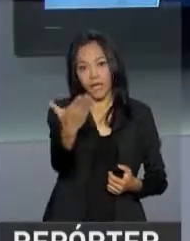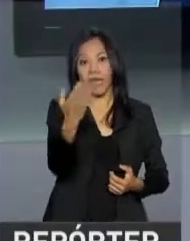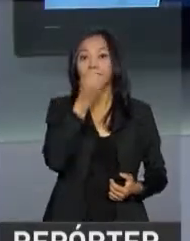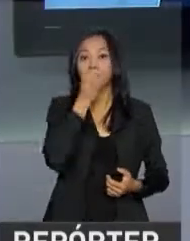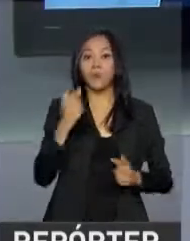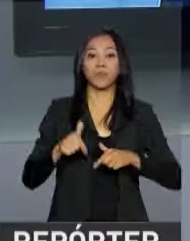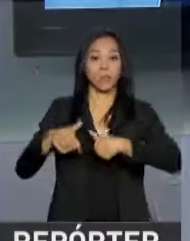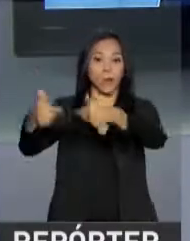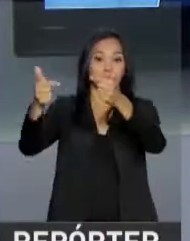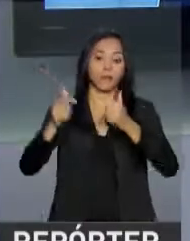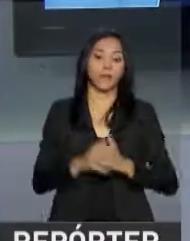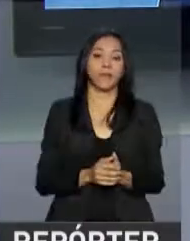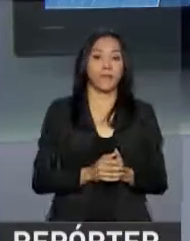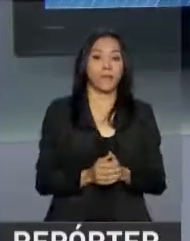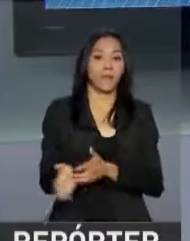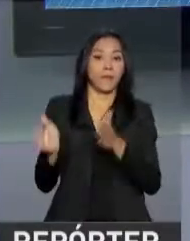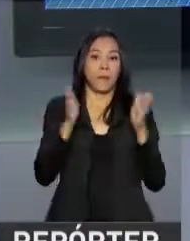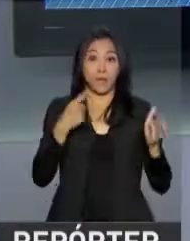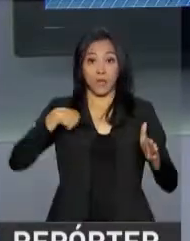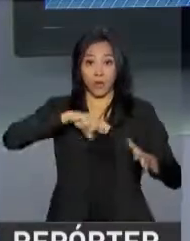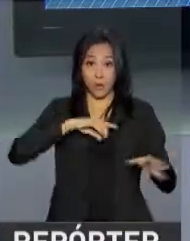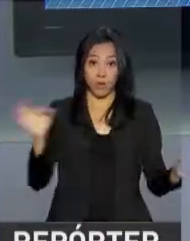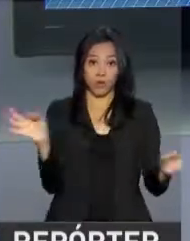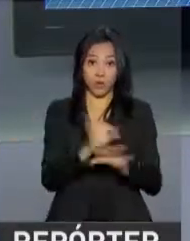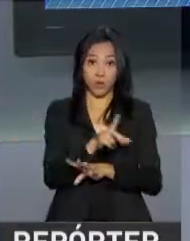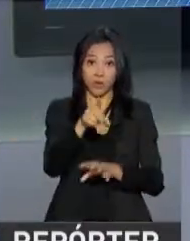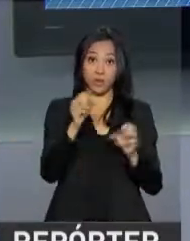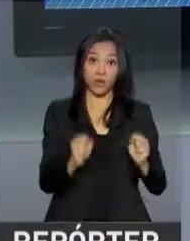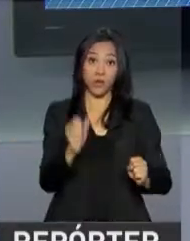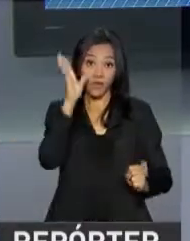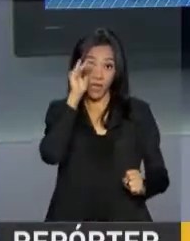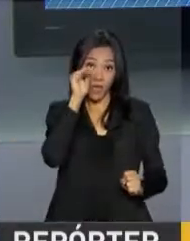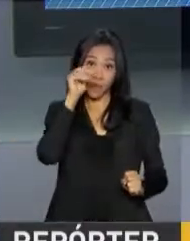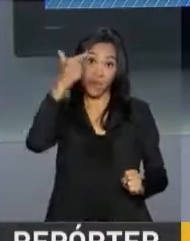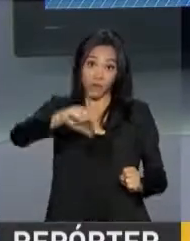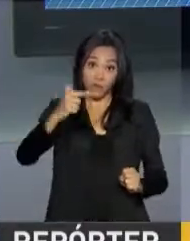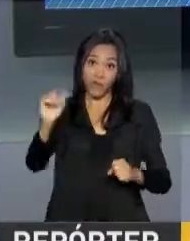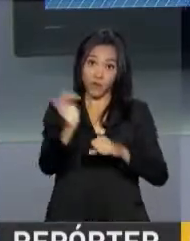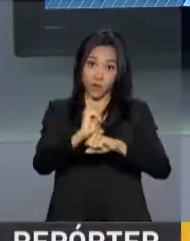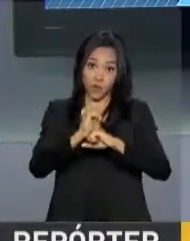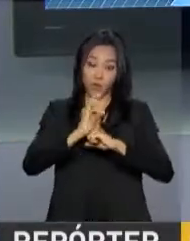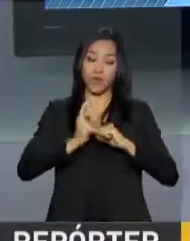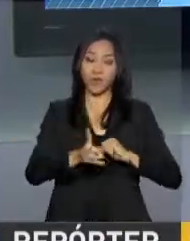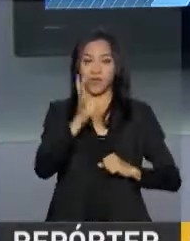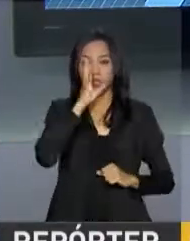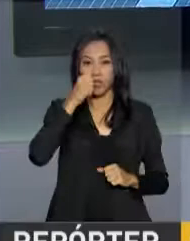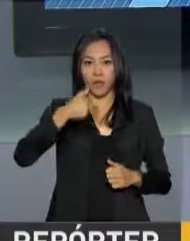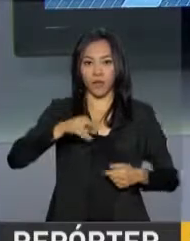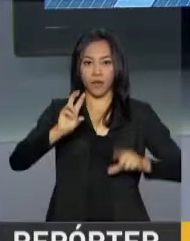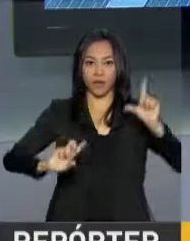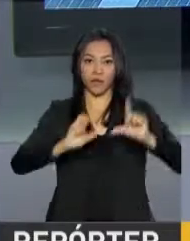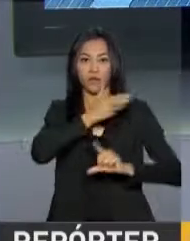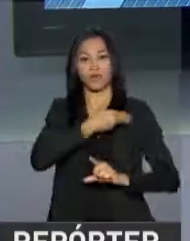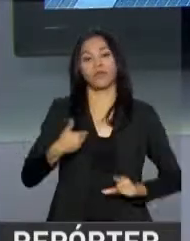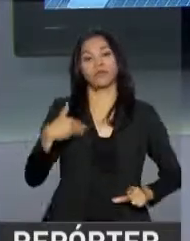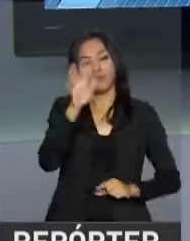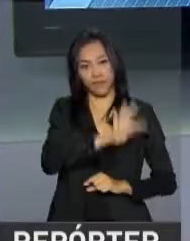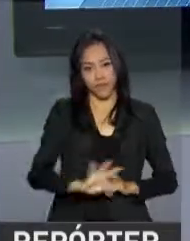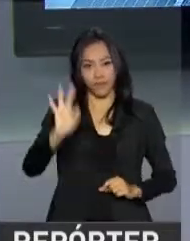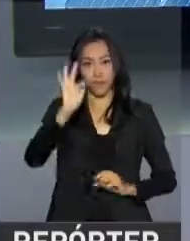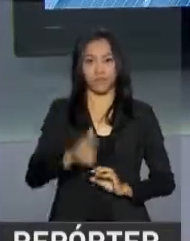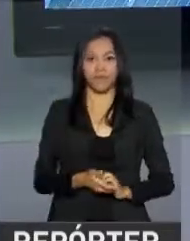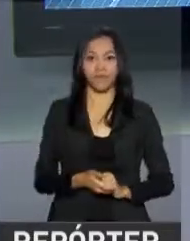bom trabalho pra você e nós ficamos por aqui você pode as reportagens no youtube continue com a gente na nbr a tv do governo